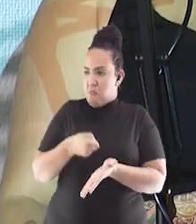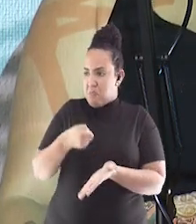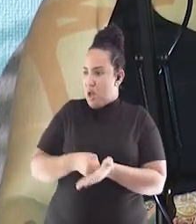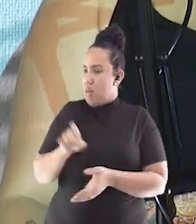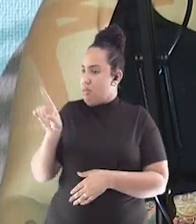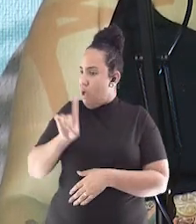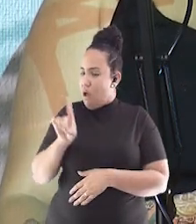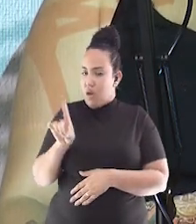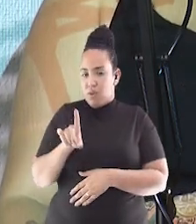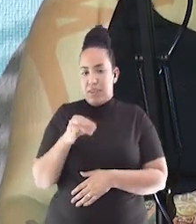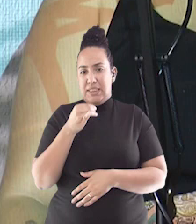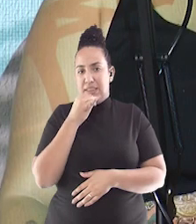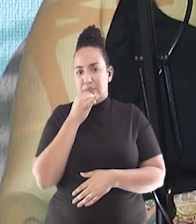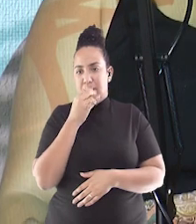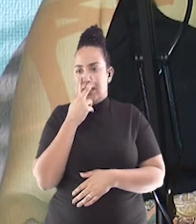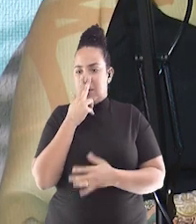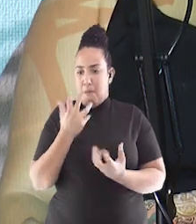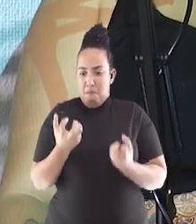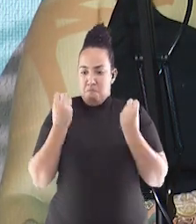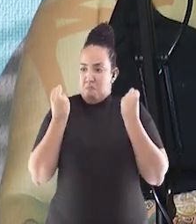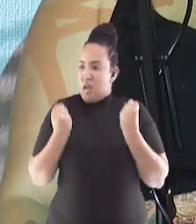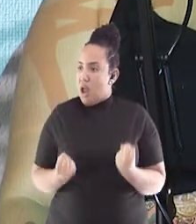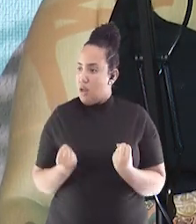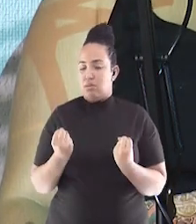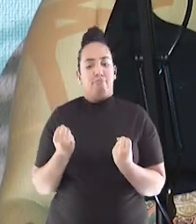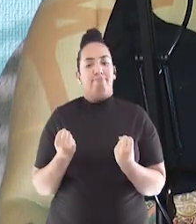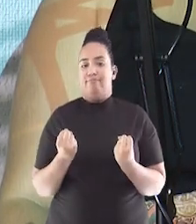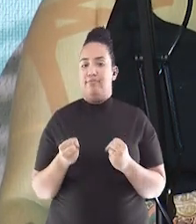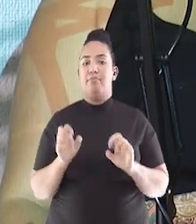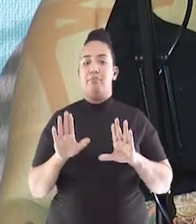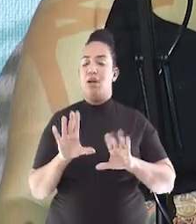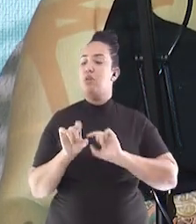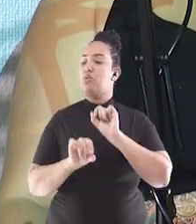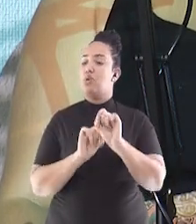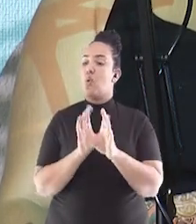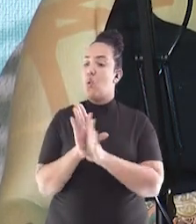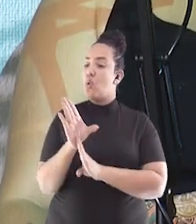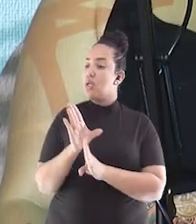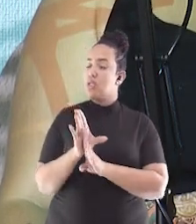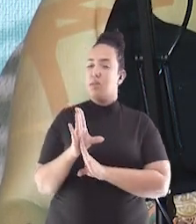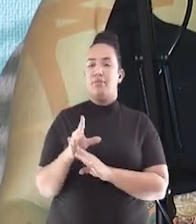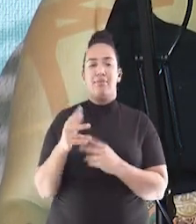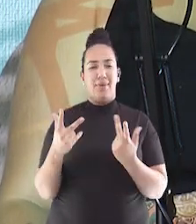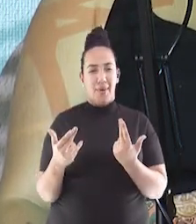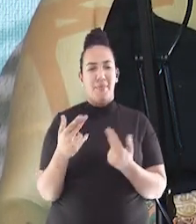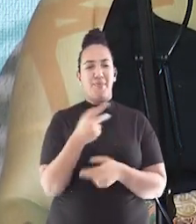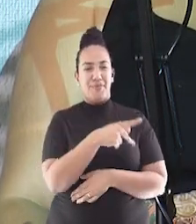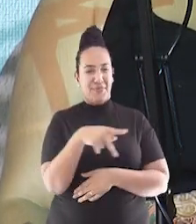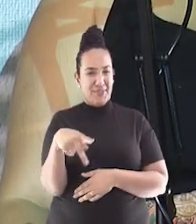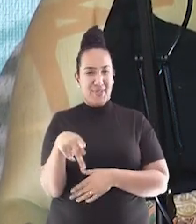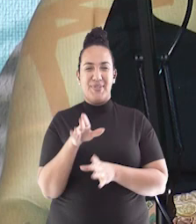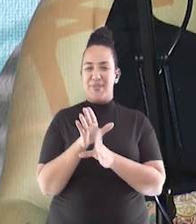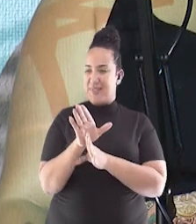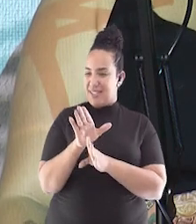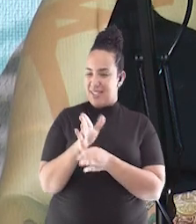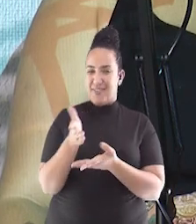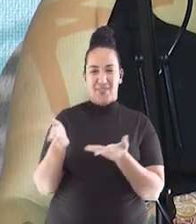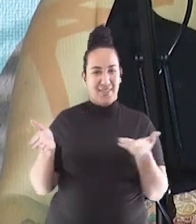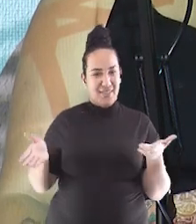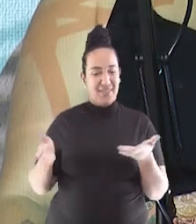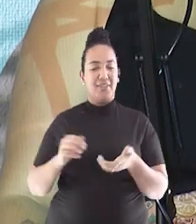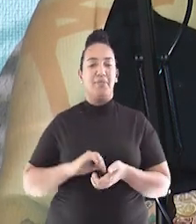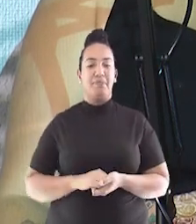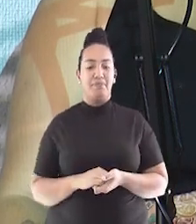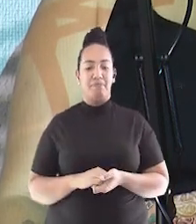Raíssa? Isso, gente. Não é colocar um peso em cima de vocês, mas, auxiliar realmente, igual vocês falaram, os professores auxiliarem, nortearem